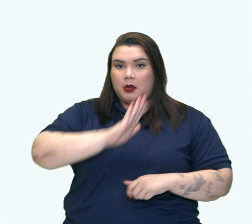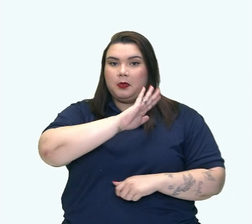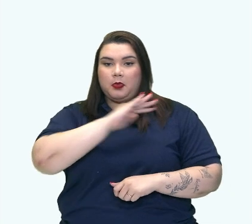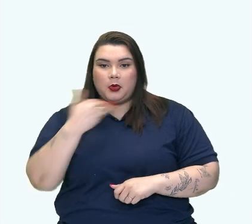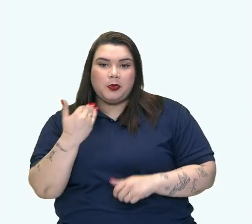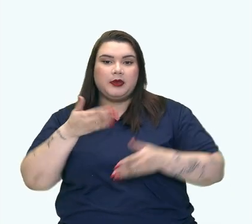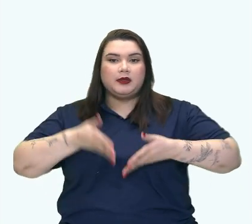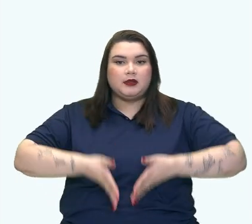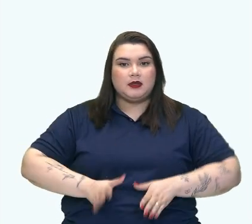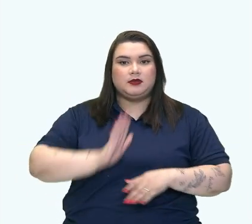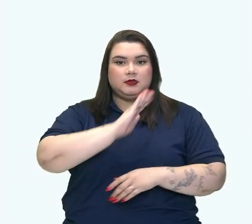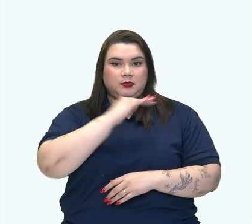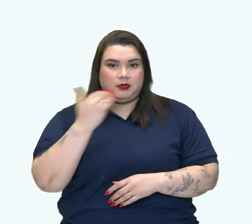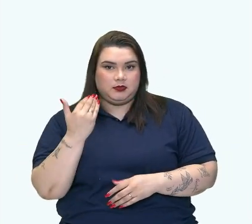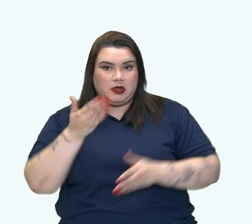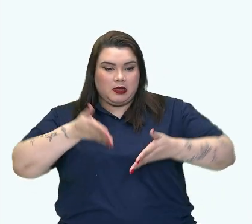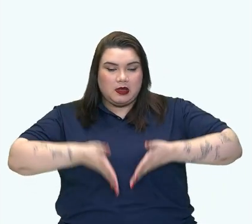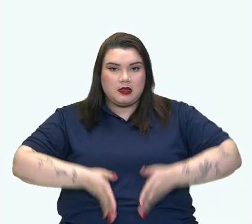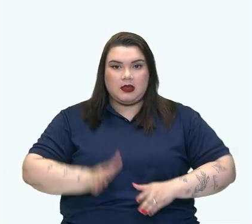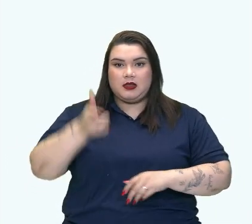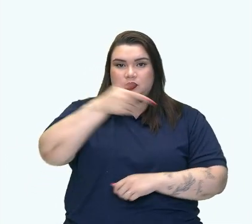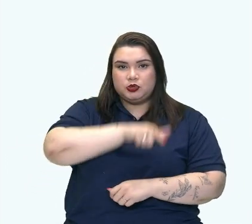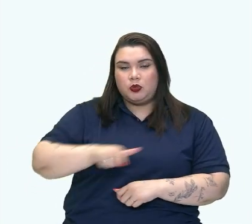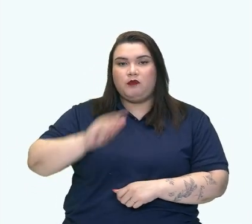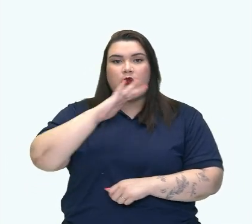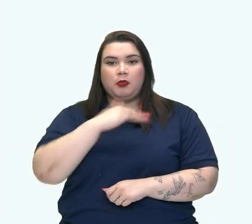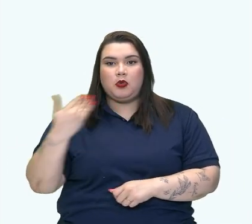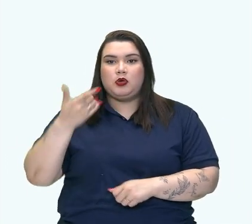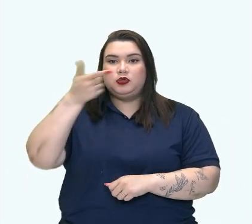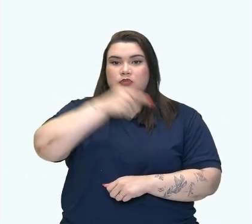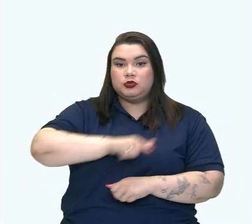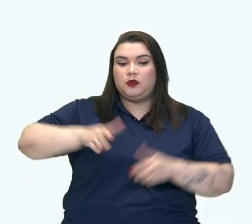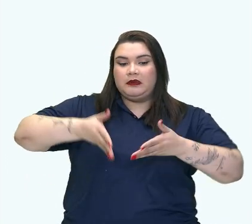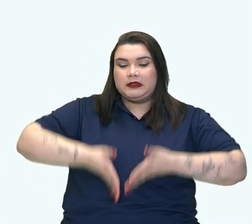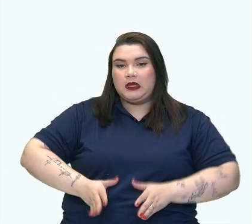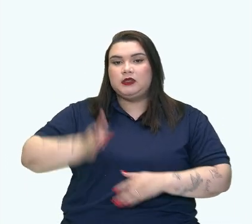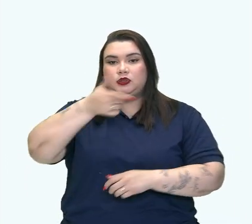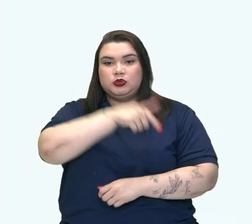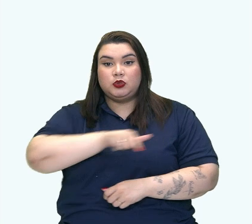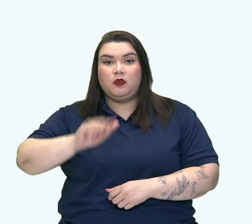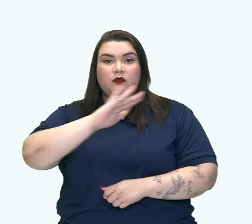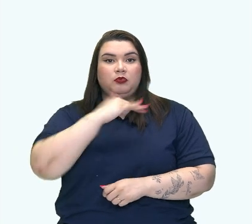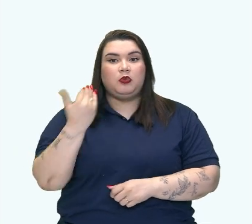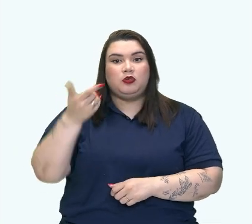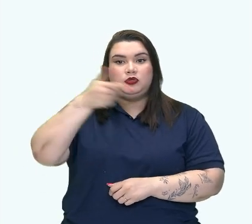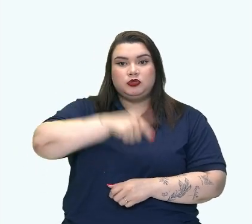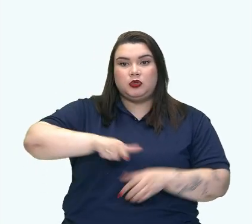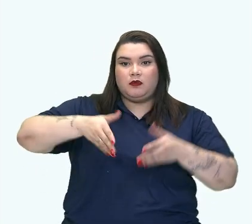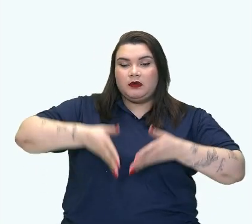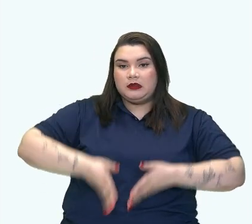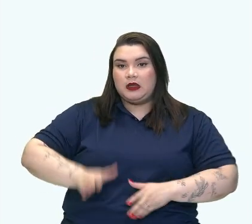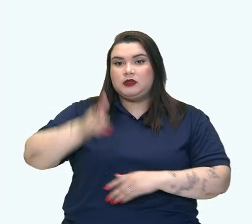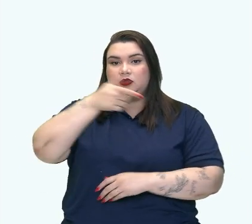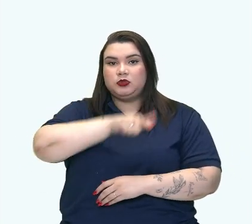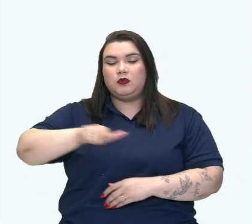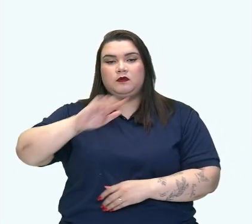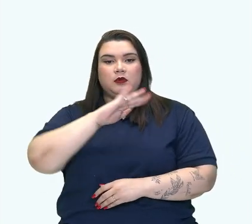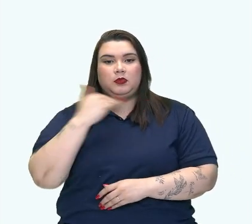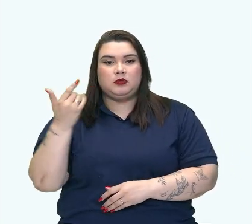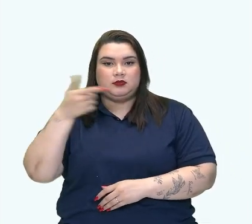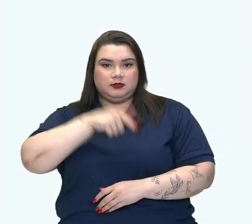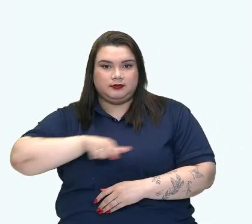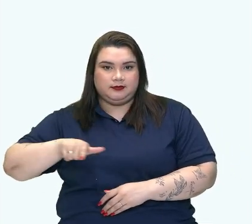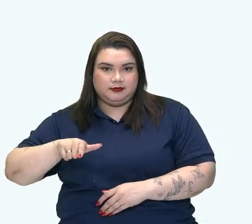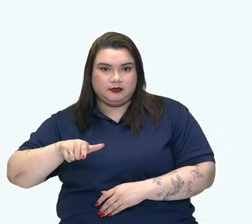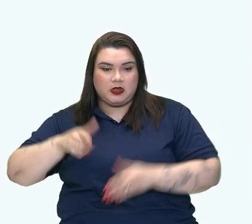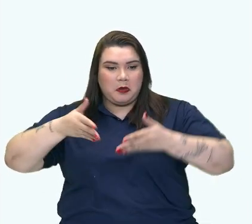morre, nasce, morre. Renasce, remorre, renasce, remorre, renasce, remorre, re. Desnasce,